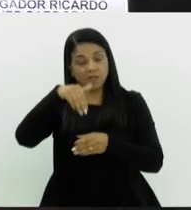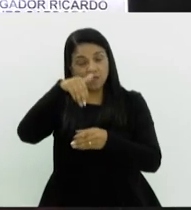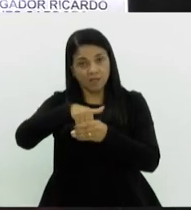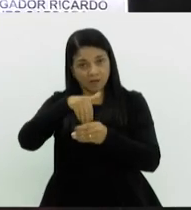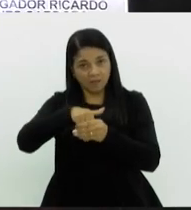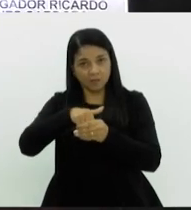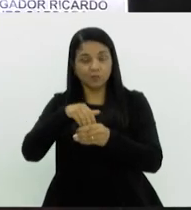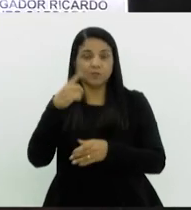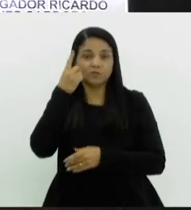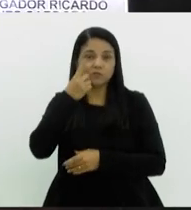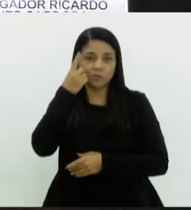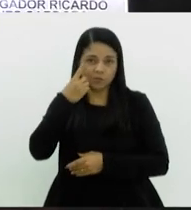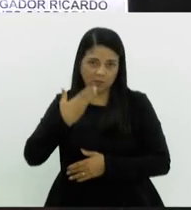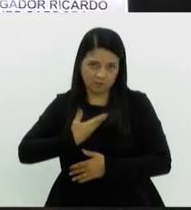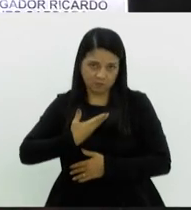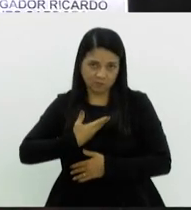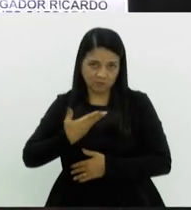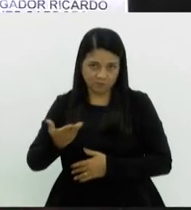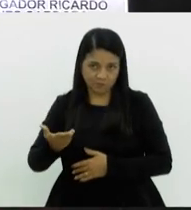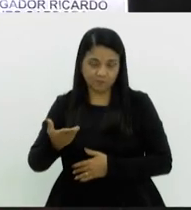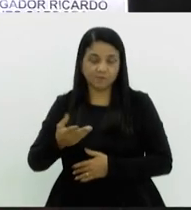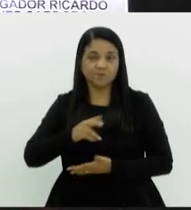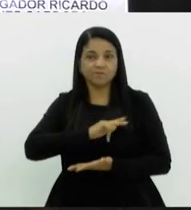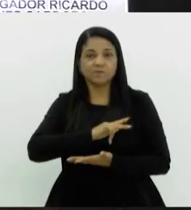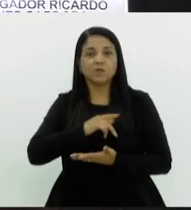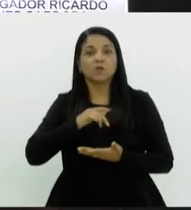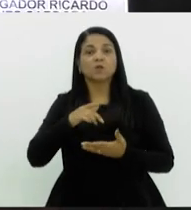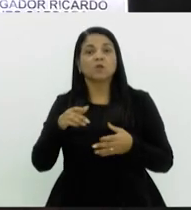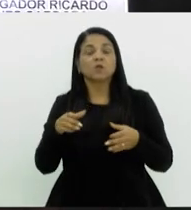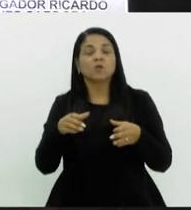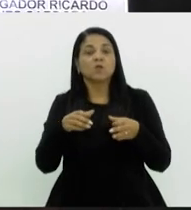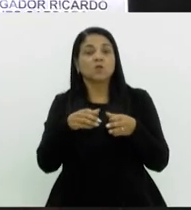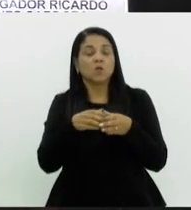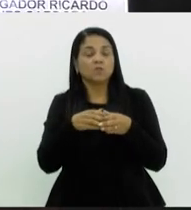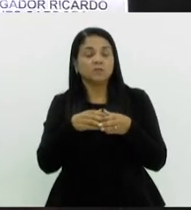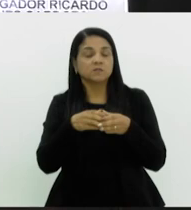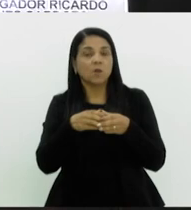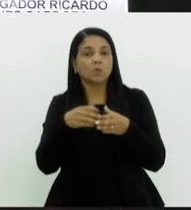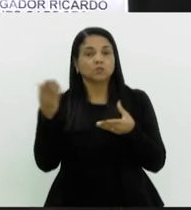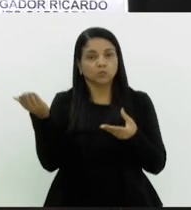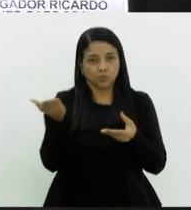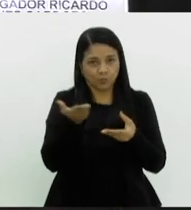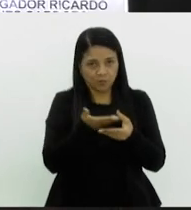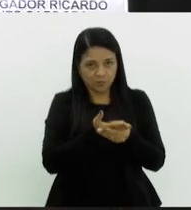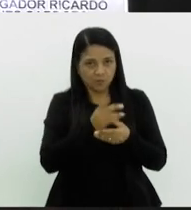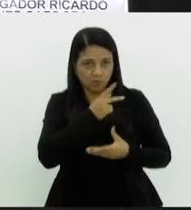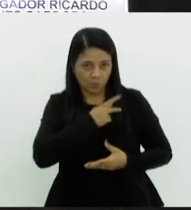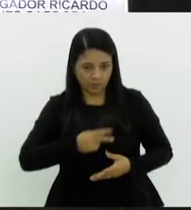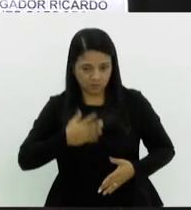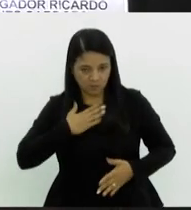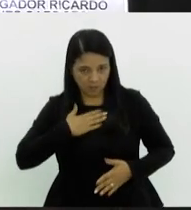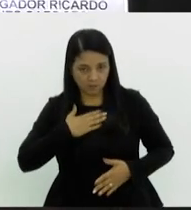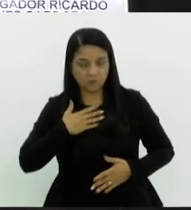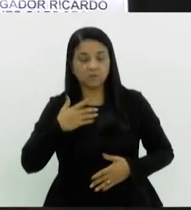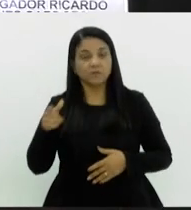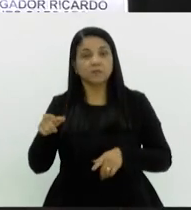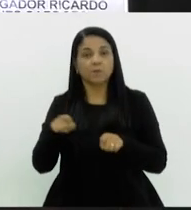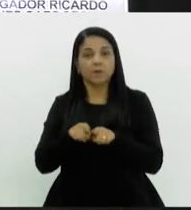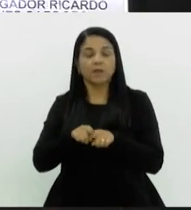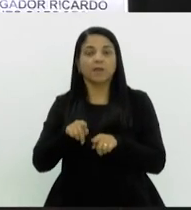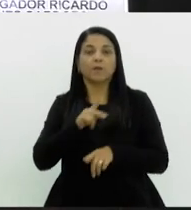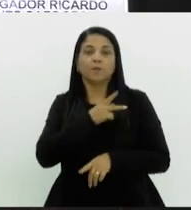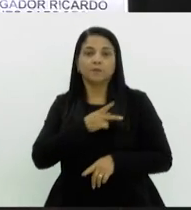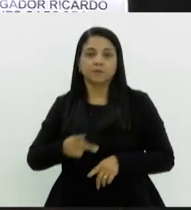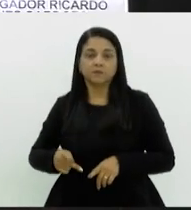eleito presidente da comissão processante, e o atual presidente da Alerge, o deputado Rodrigo Bacelar, foi